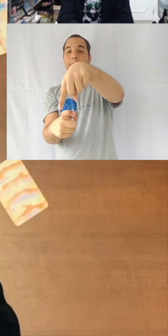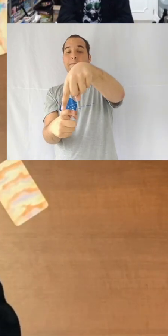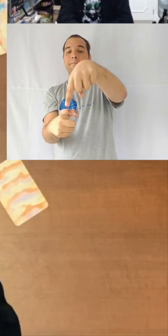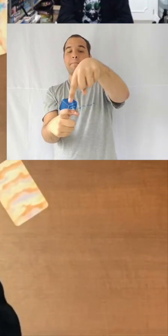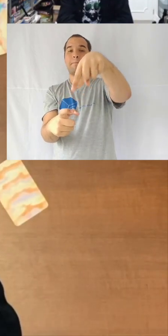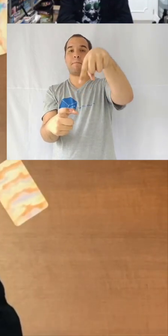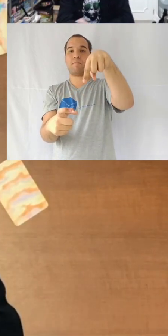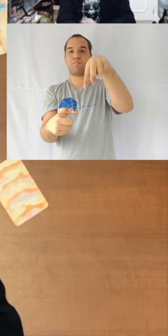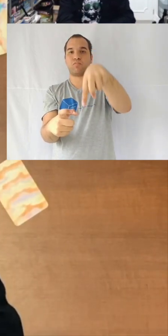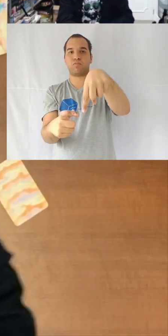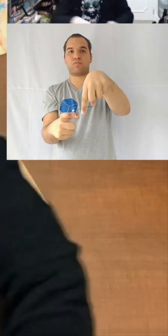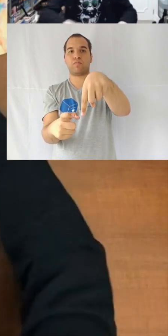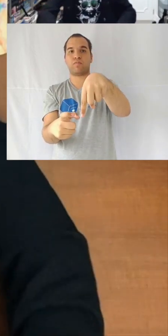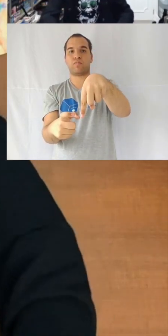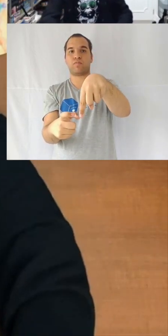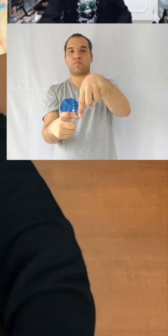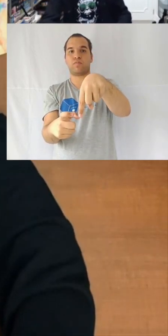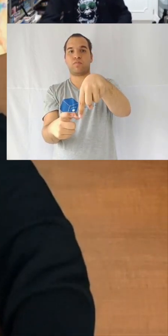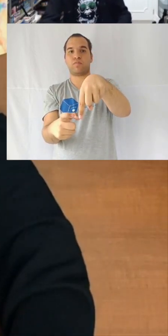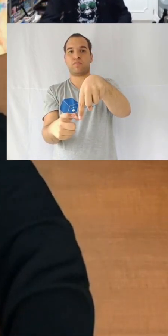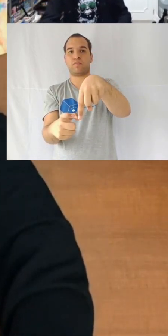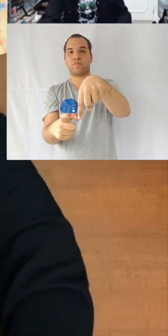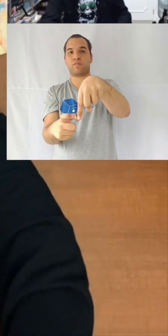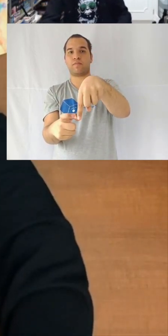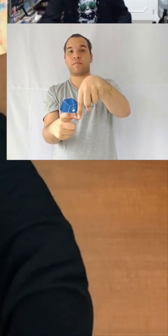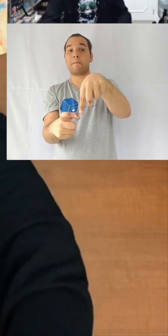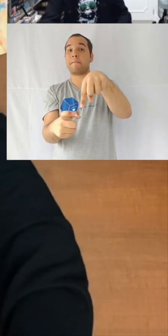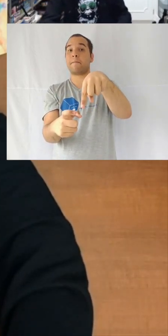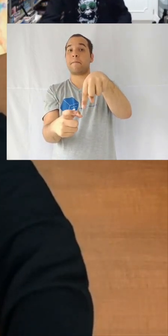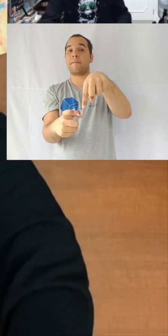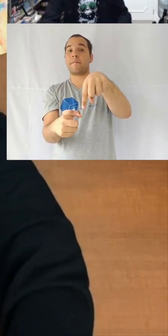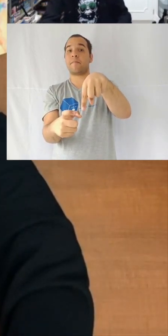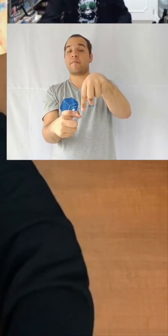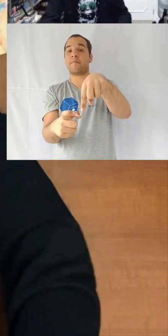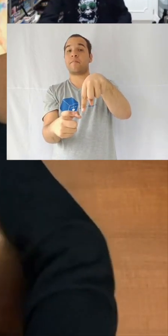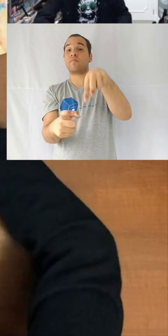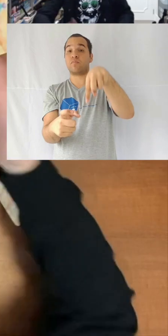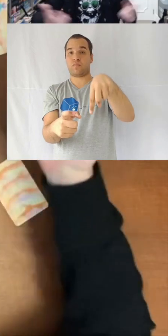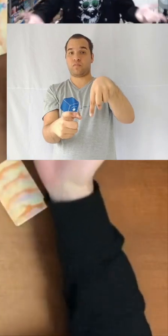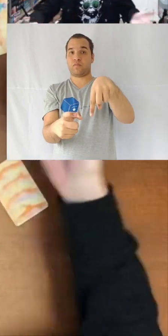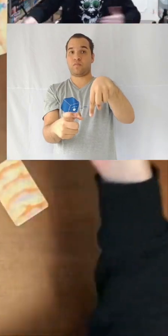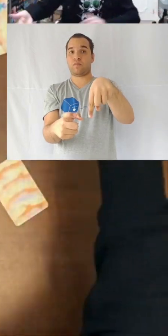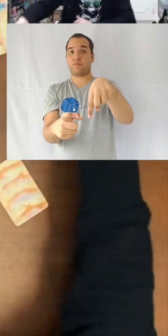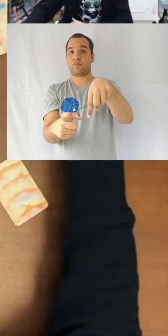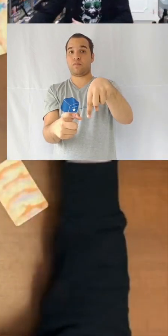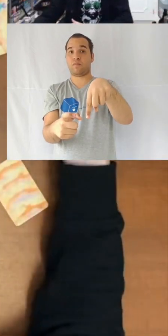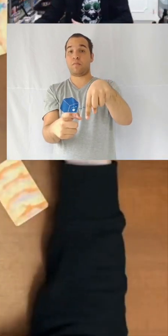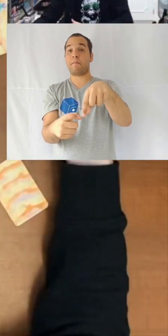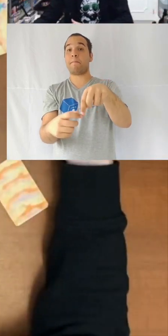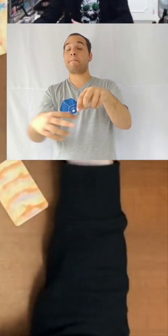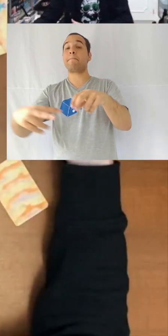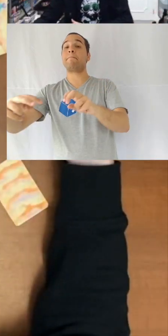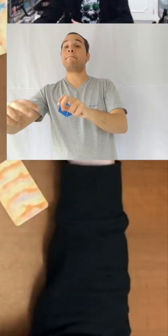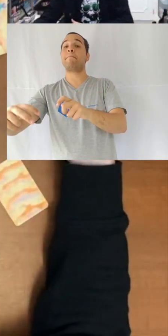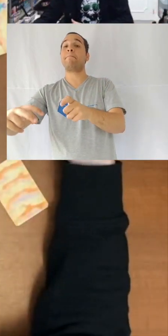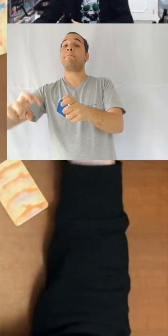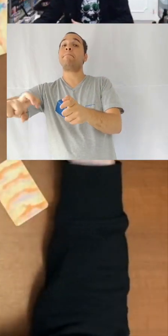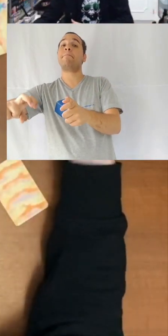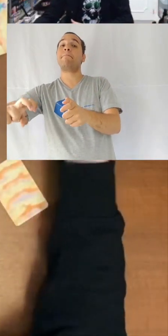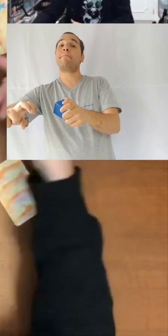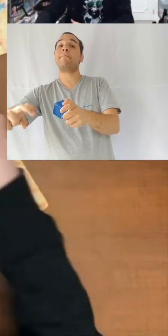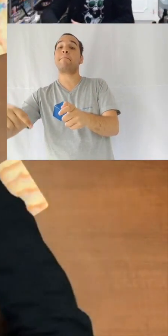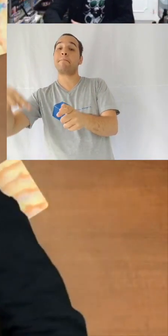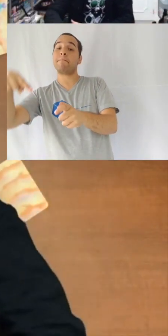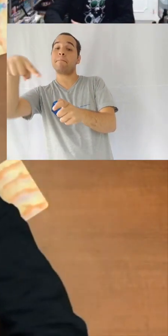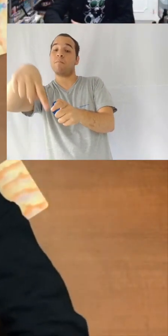carta aqui, ou qualquer uma das duas cartas vizinhas àquela lá, ok? Se fosse a vez desse jogador de comprar,